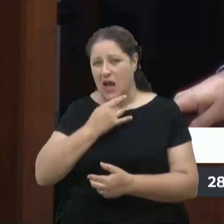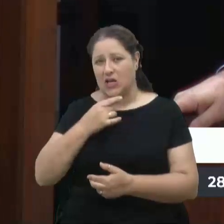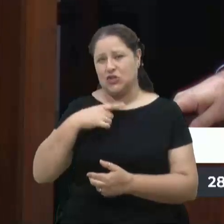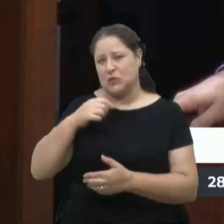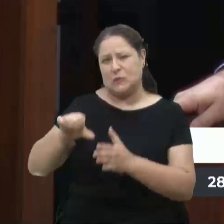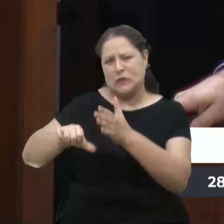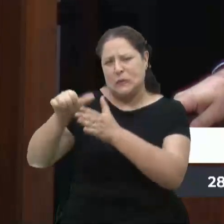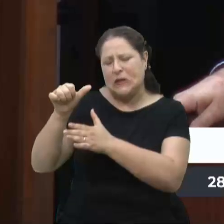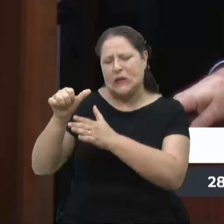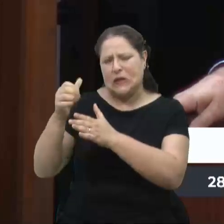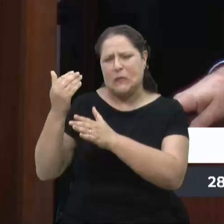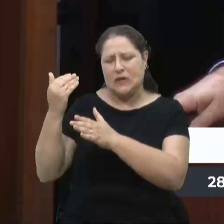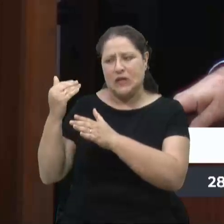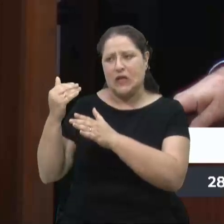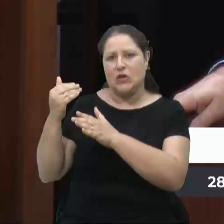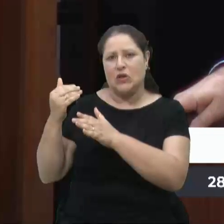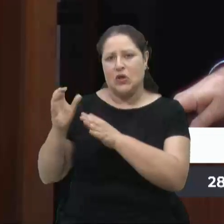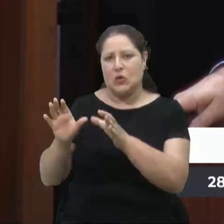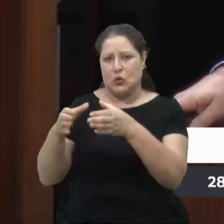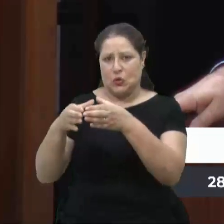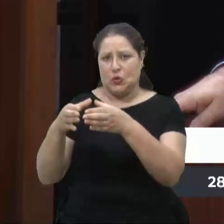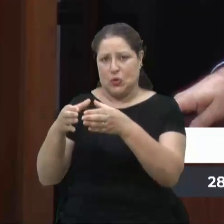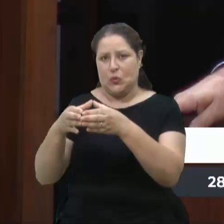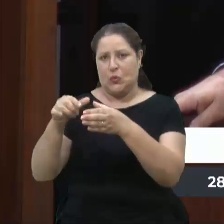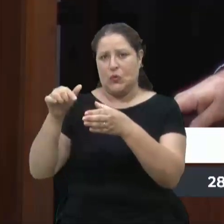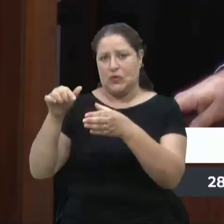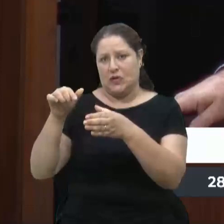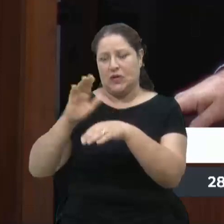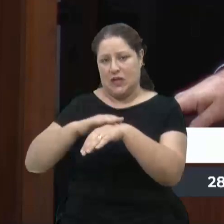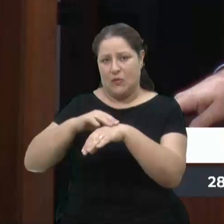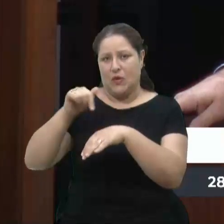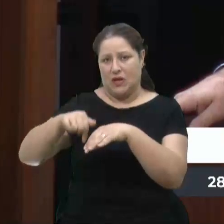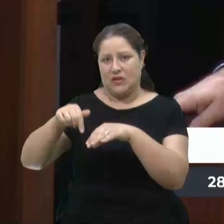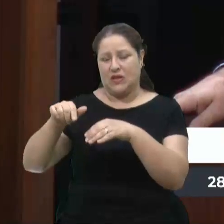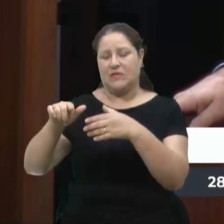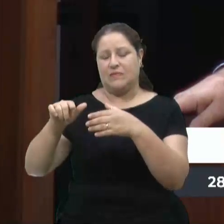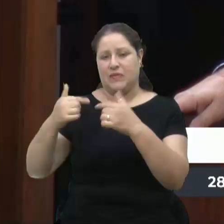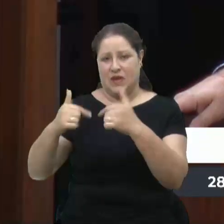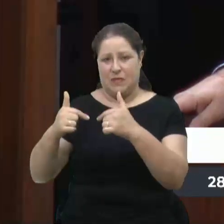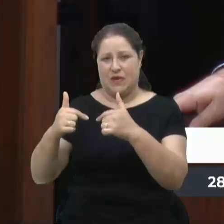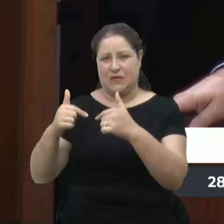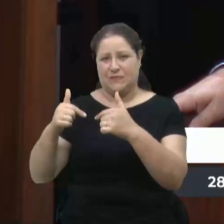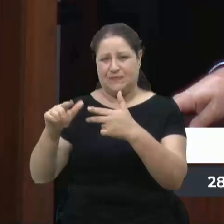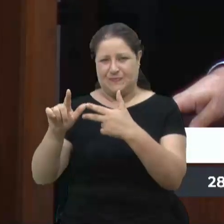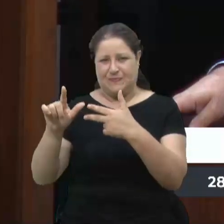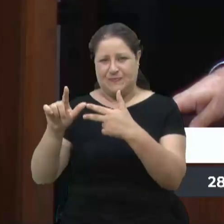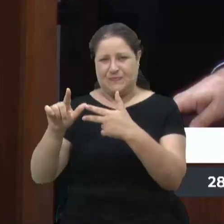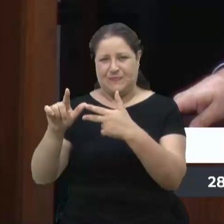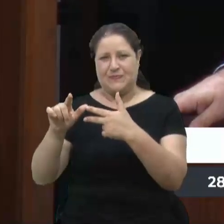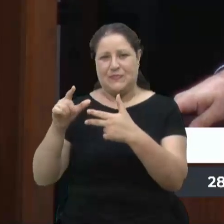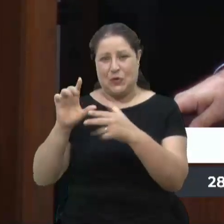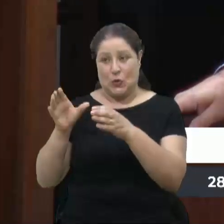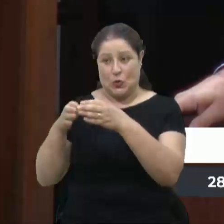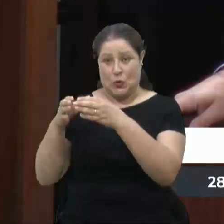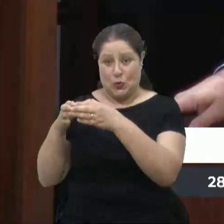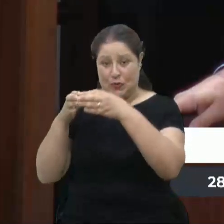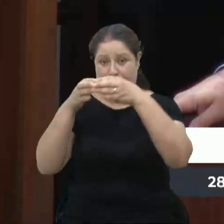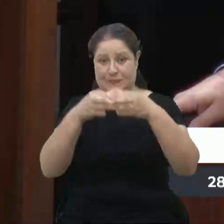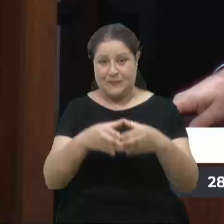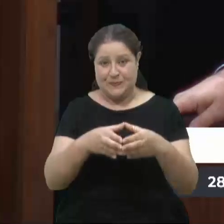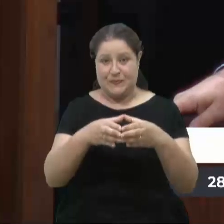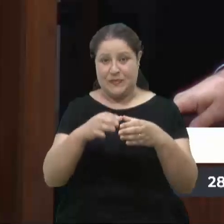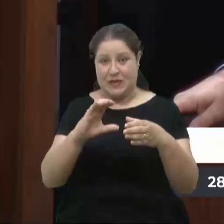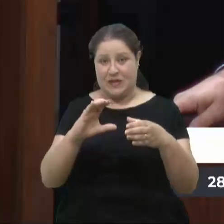primeiras, a primeira, eu acho, da frente parlamentar dessa legislatura. Veio o pessoal da CEPLAN aqui, junto com